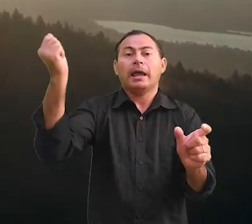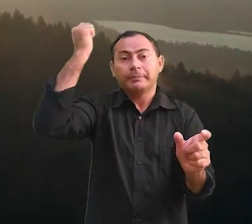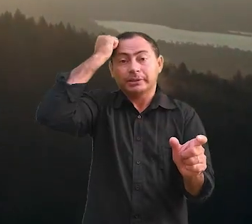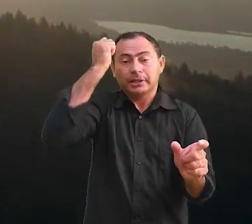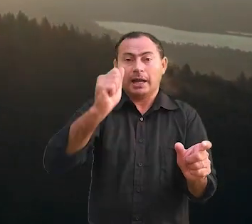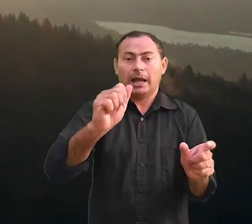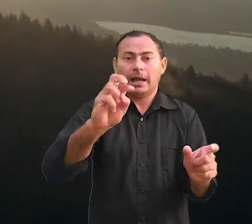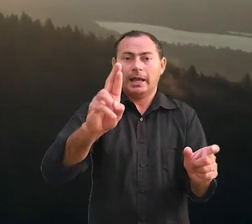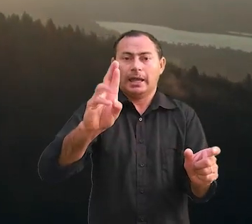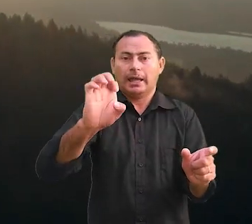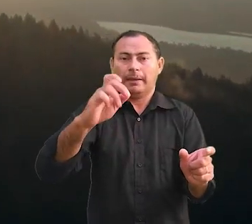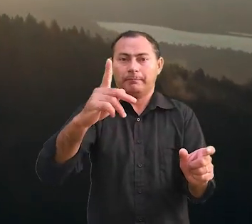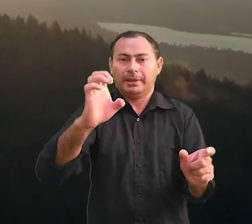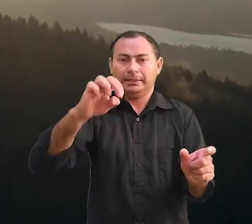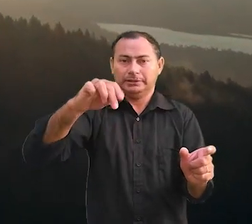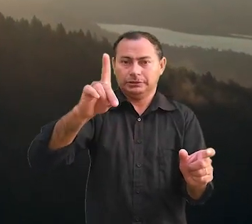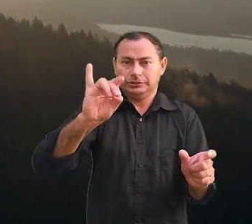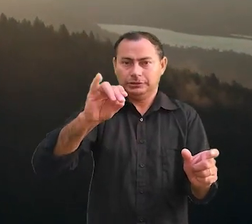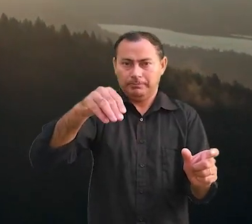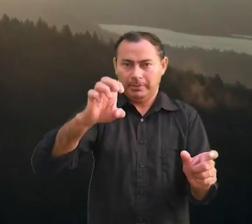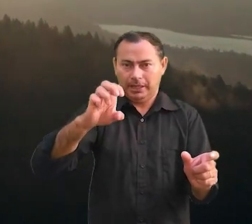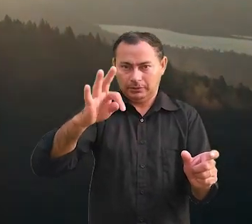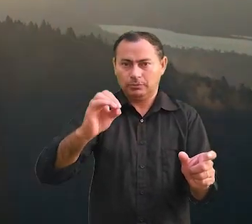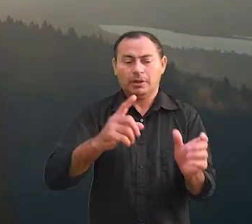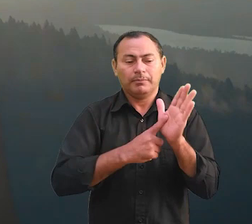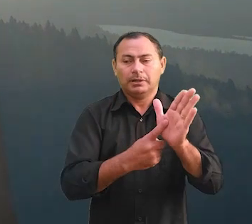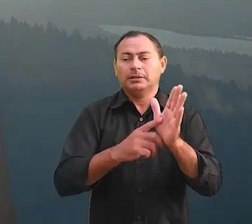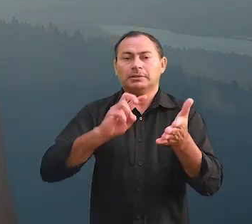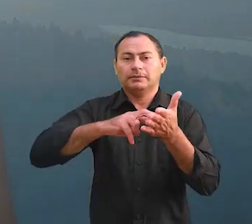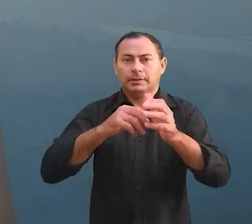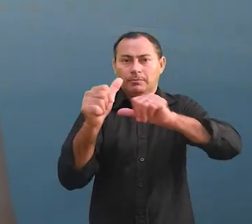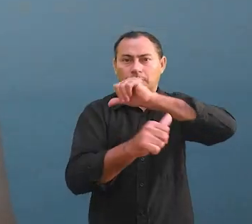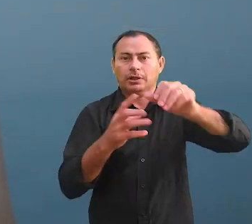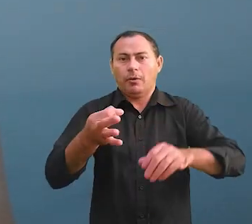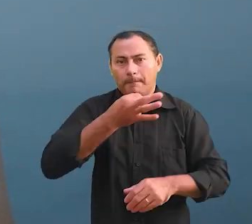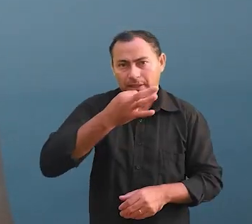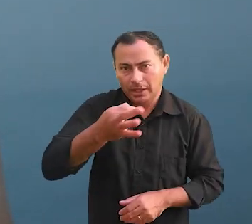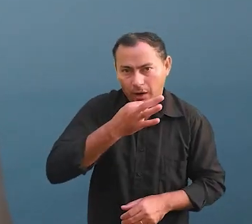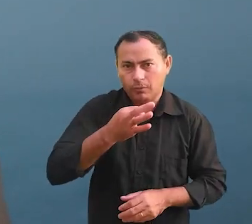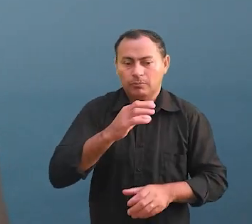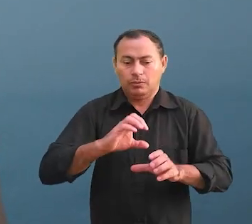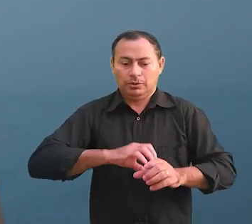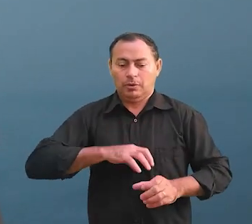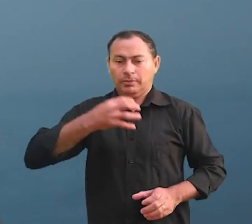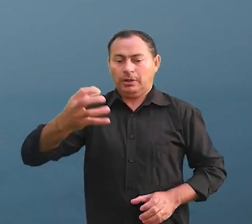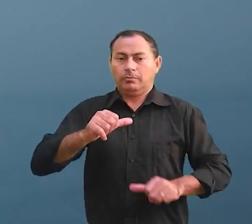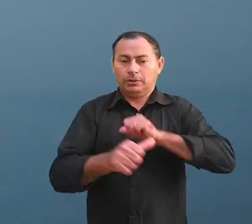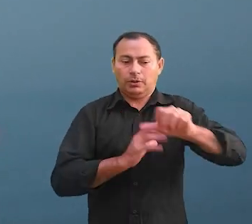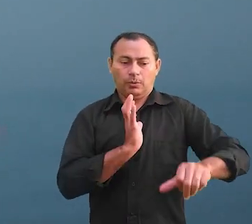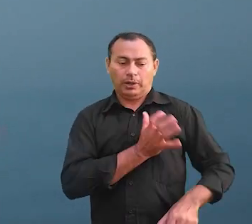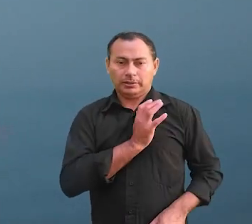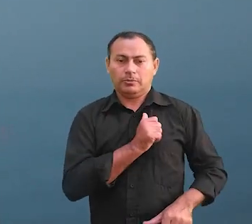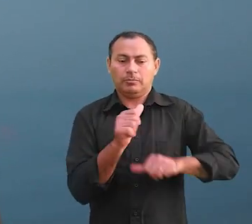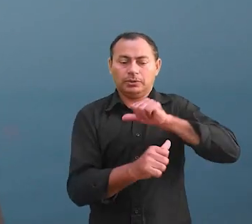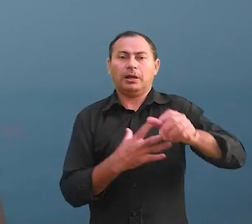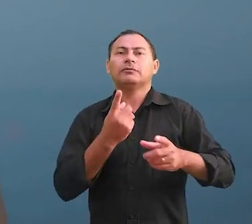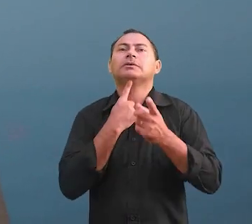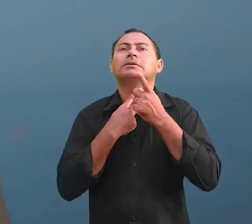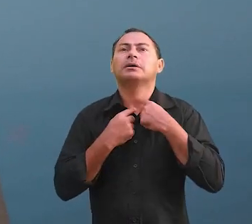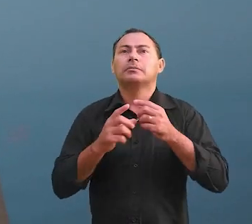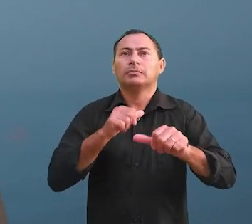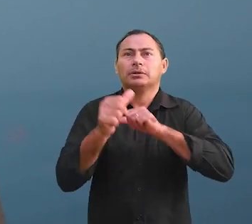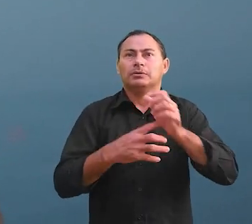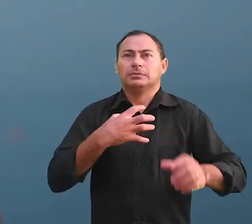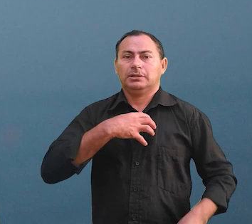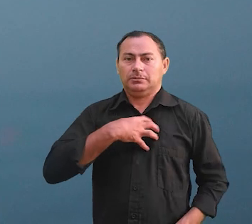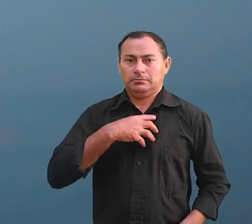palavra arrependimento e quando a palavra arrependimento aparece significa mudar de opinião mudar o coração mudar a própria